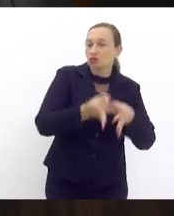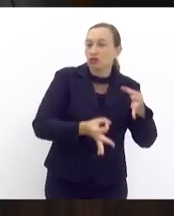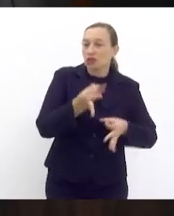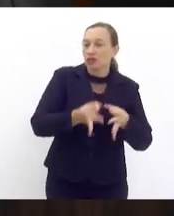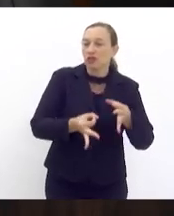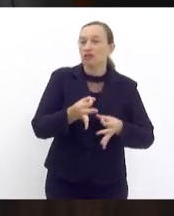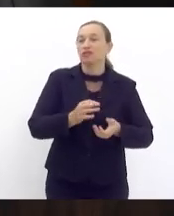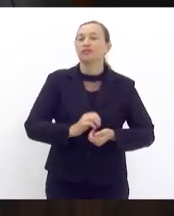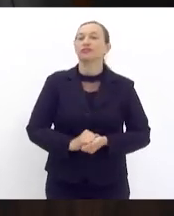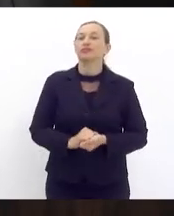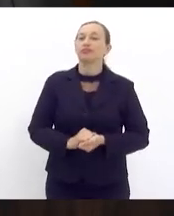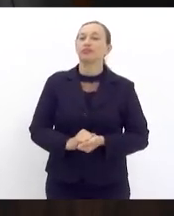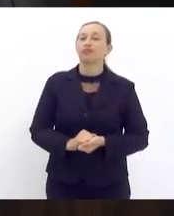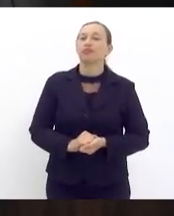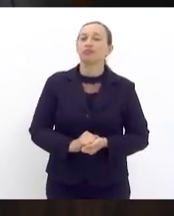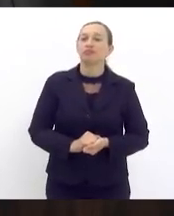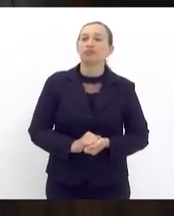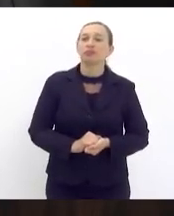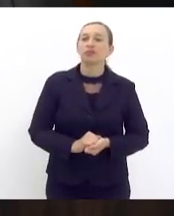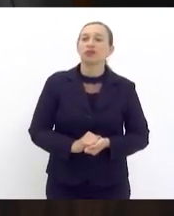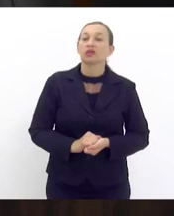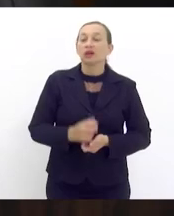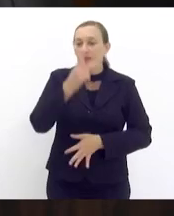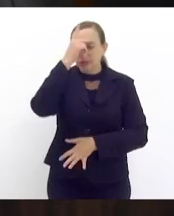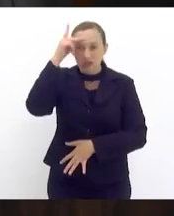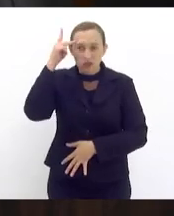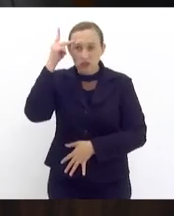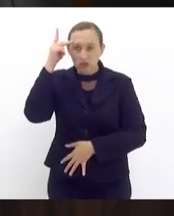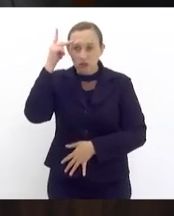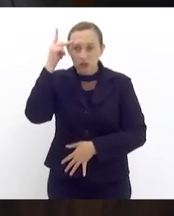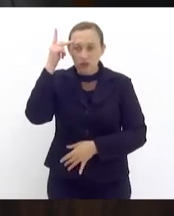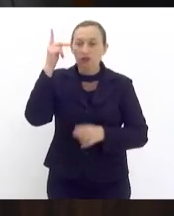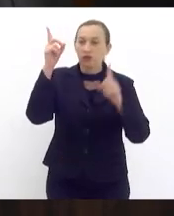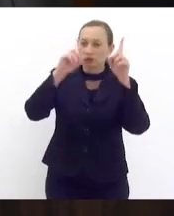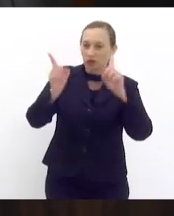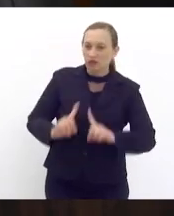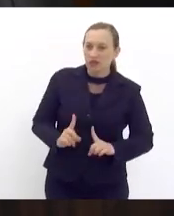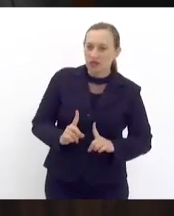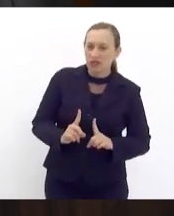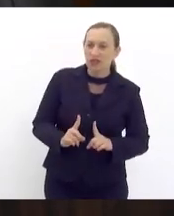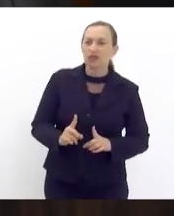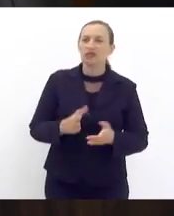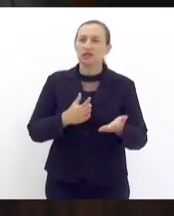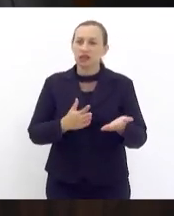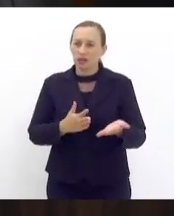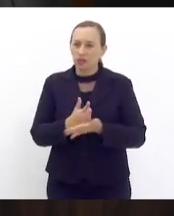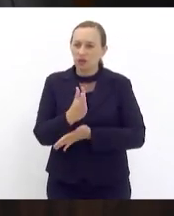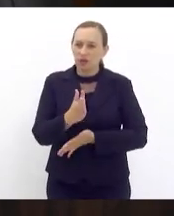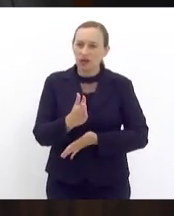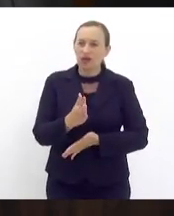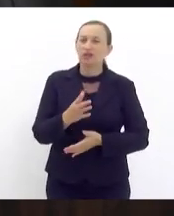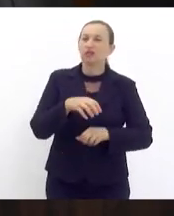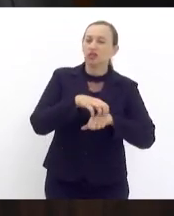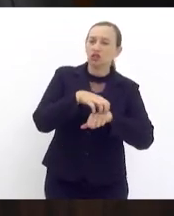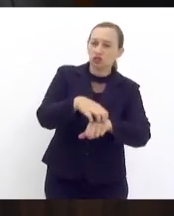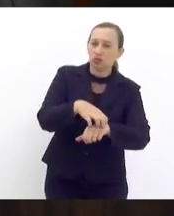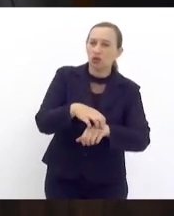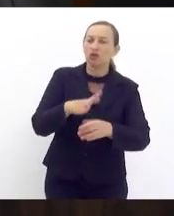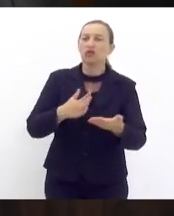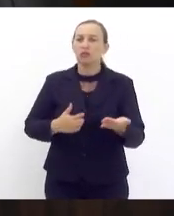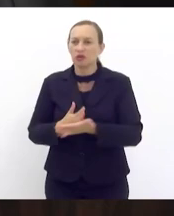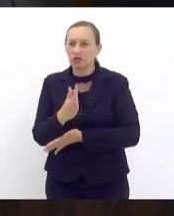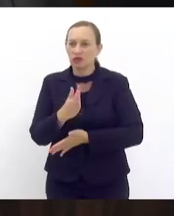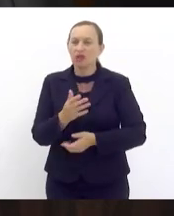constitucionalidade da pessoa com deficiência apavorado de transporte favorável